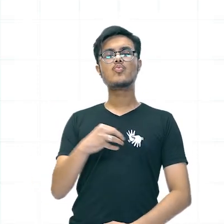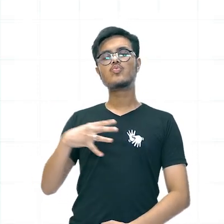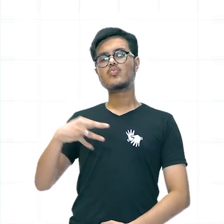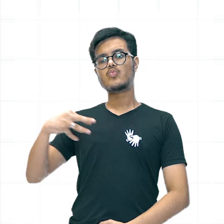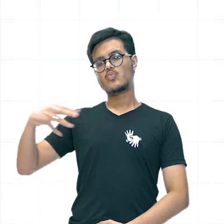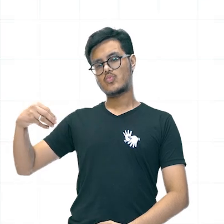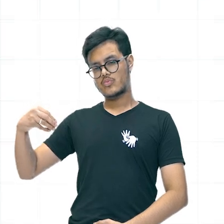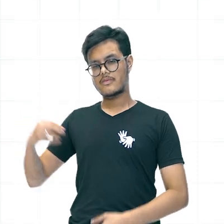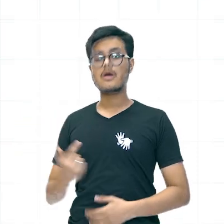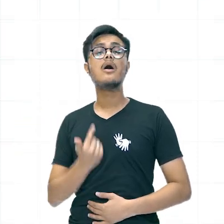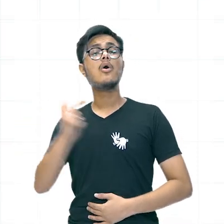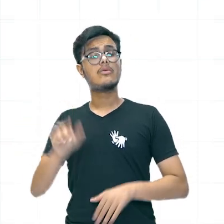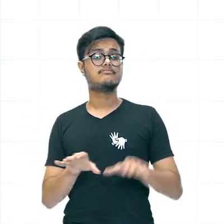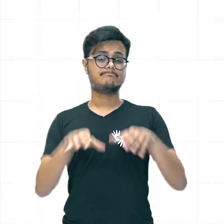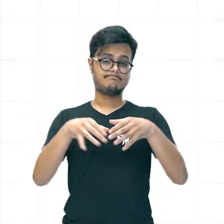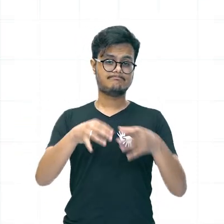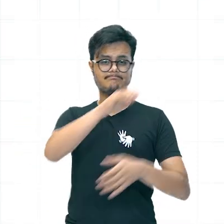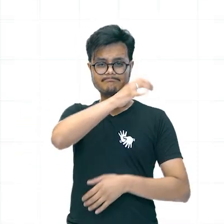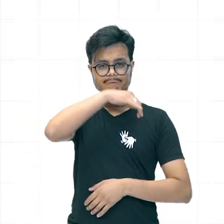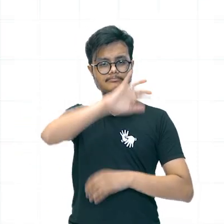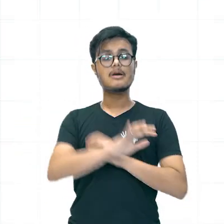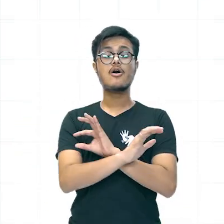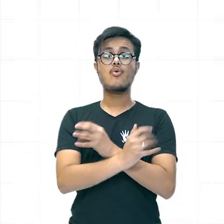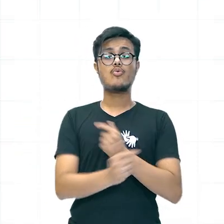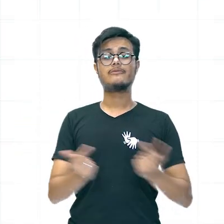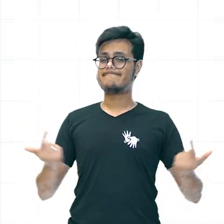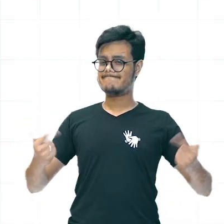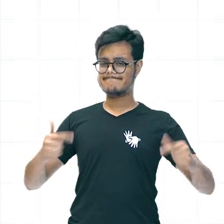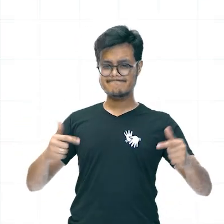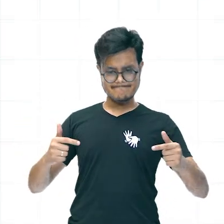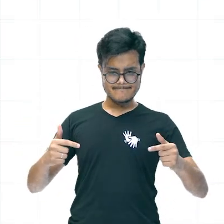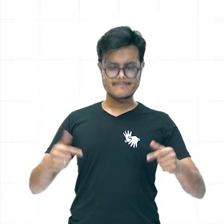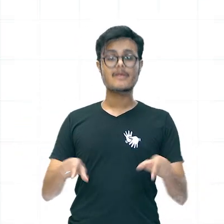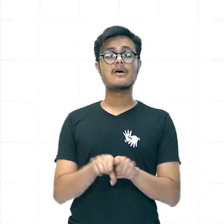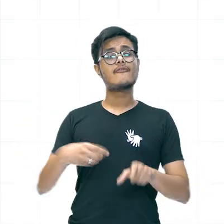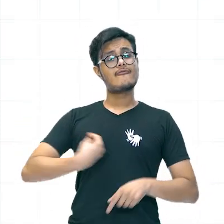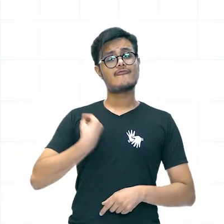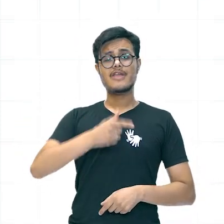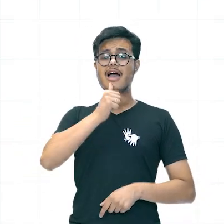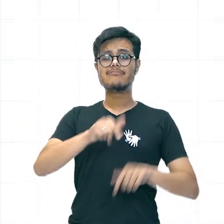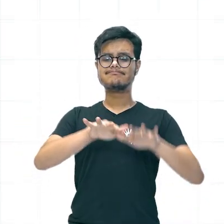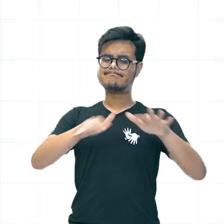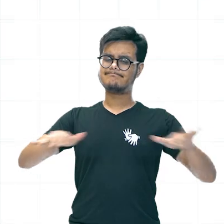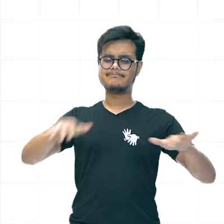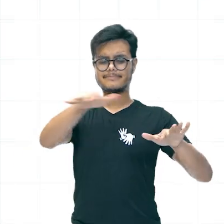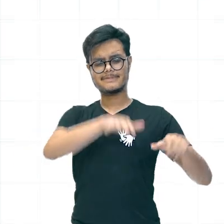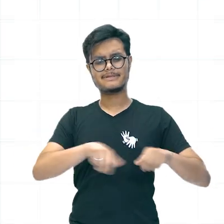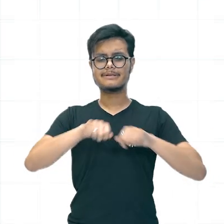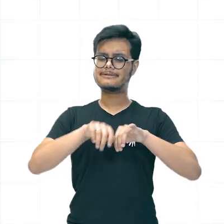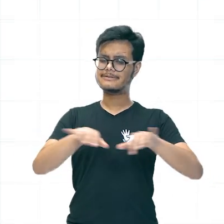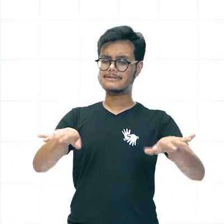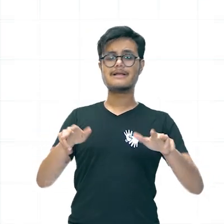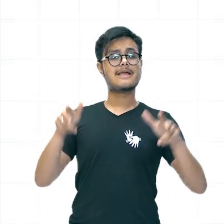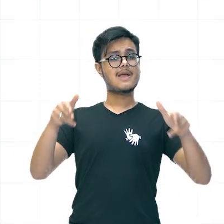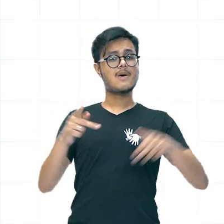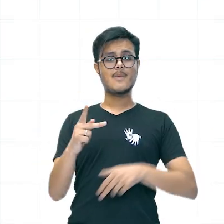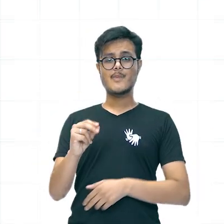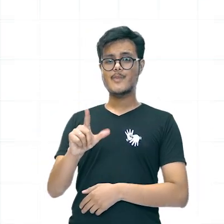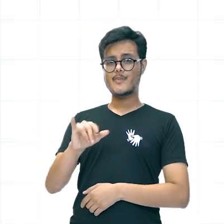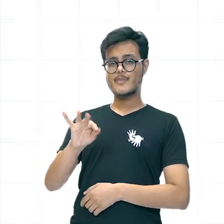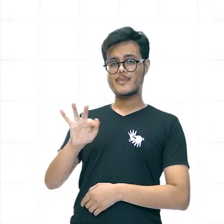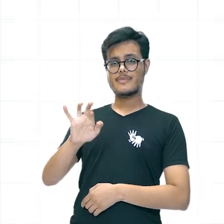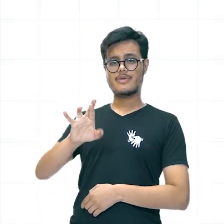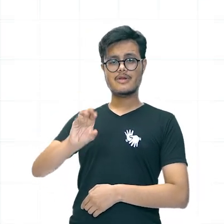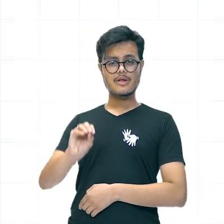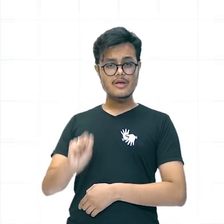são aqueles outros grupos, né, de invertebrados que vivem também no ambiente aquático, assim como os poríferos, e possuem